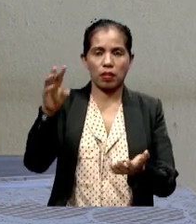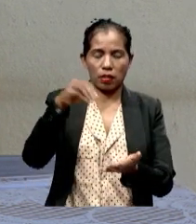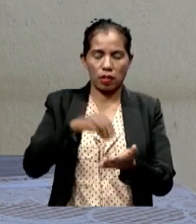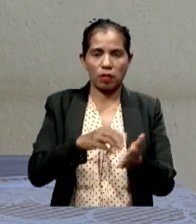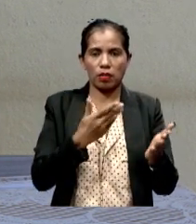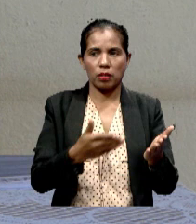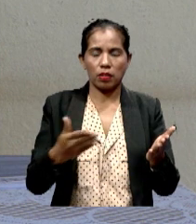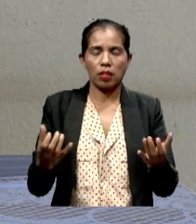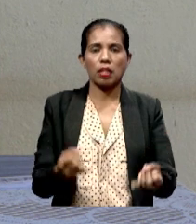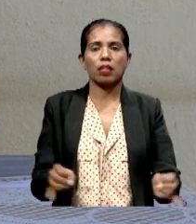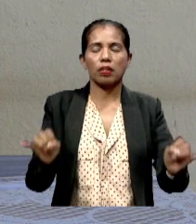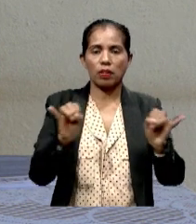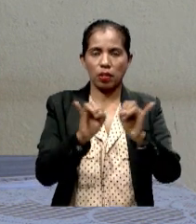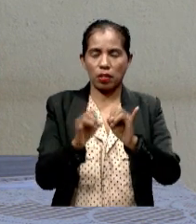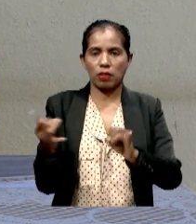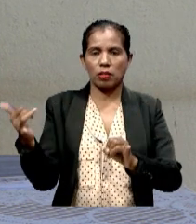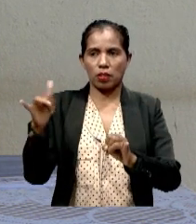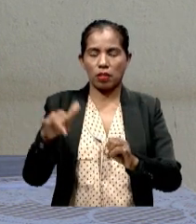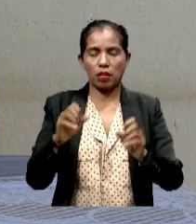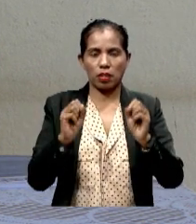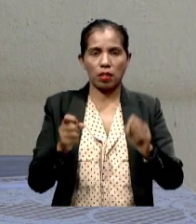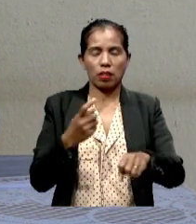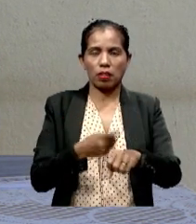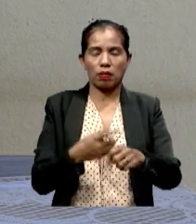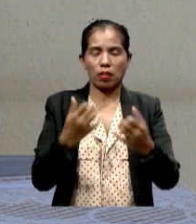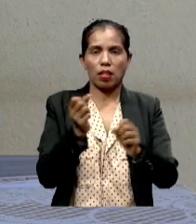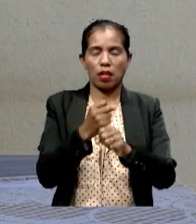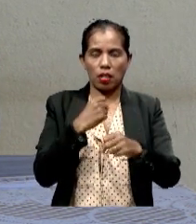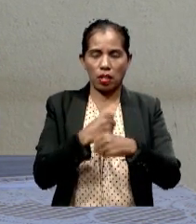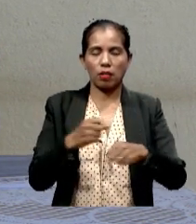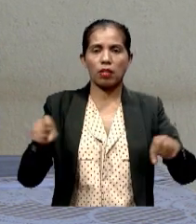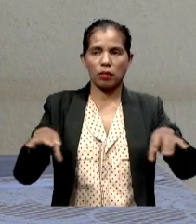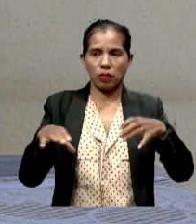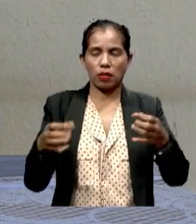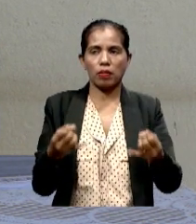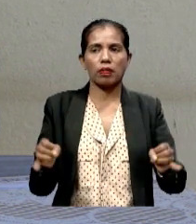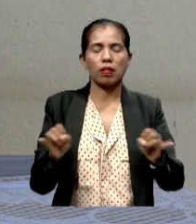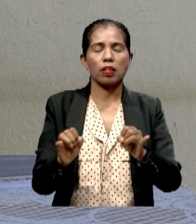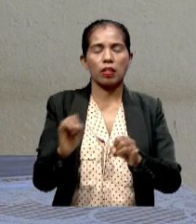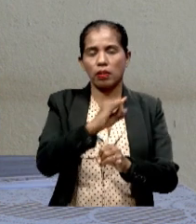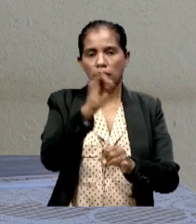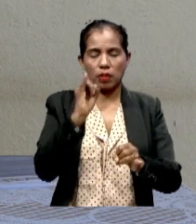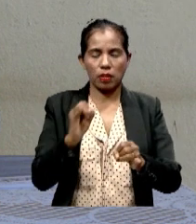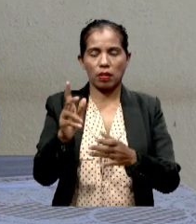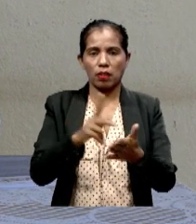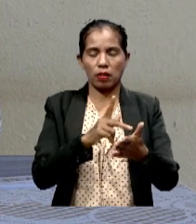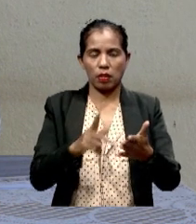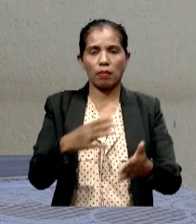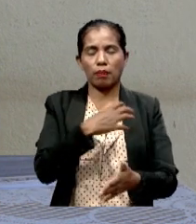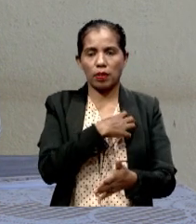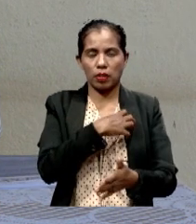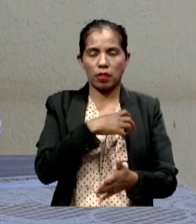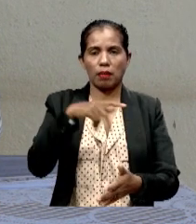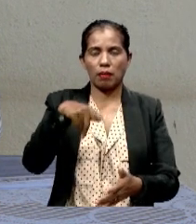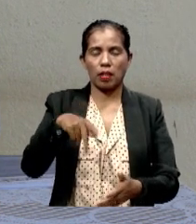ba institusan sira nebe maka durante ne halau ni kanar investigasi kriminal liliu PNTL.